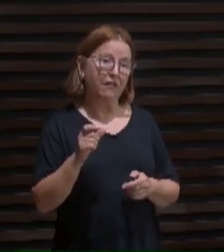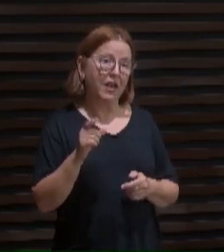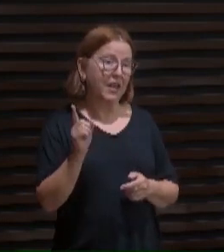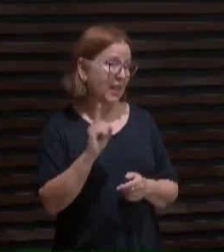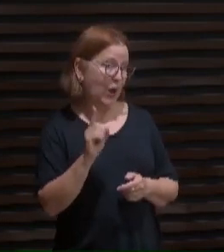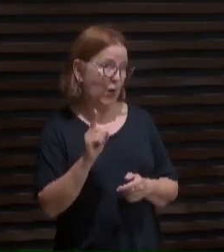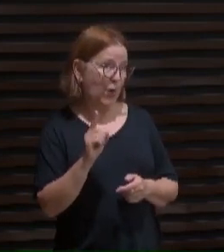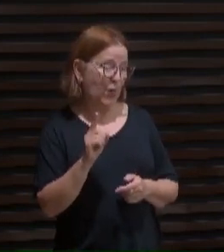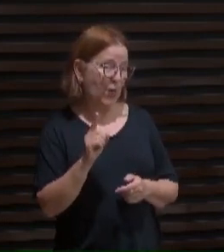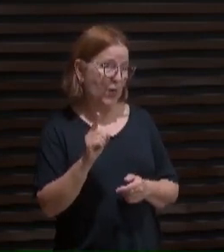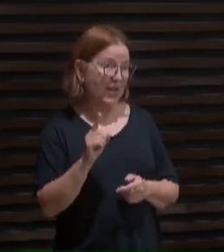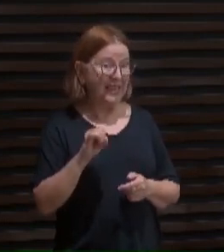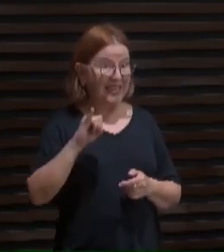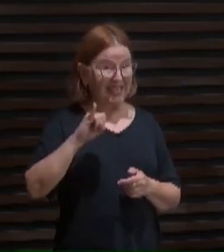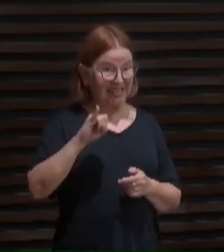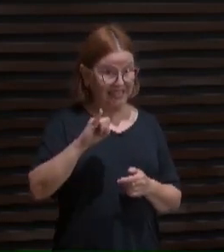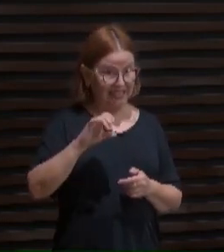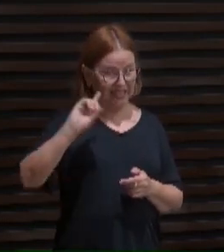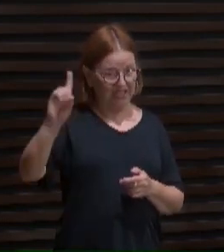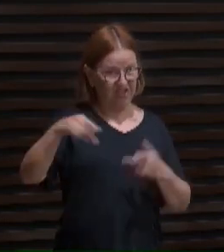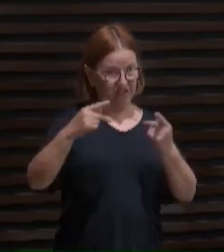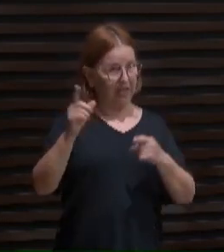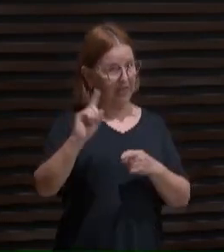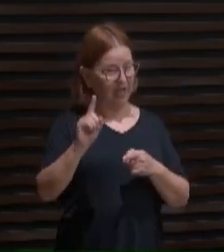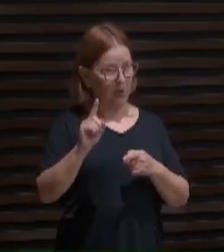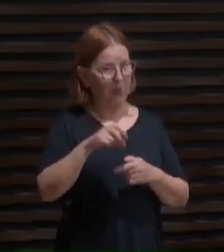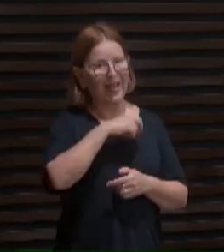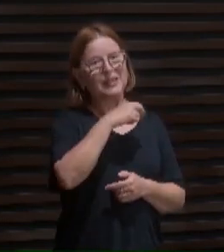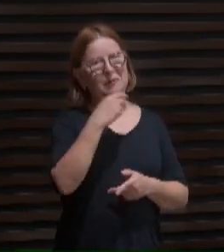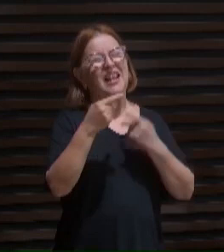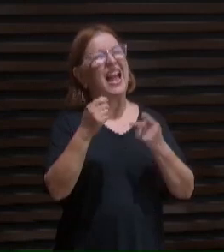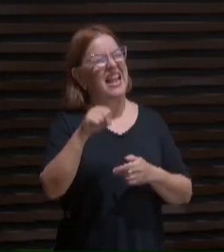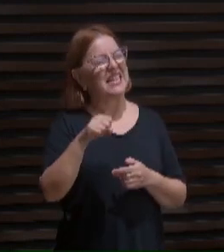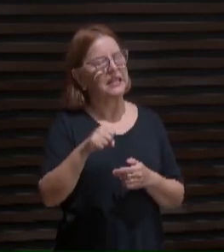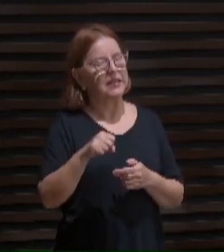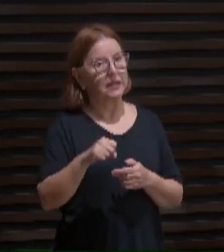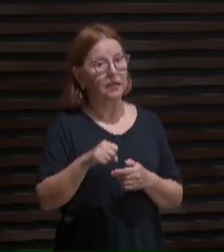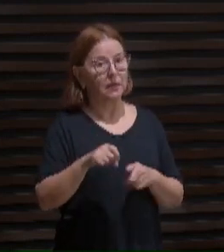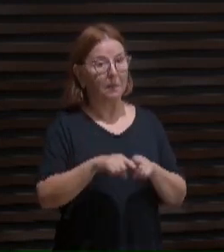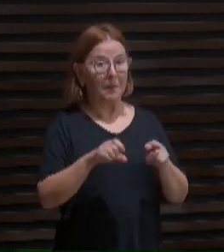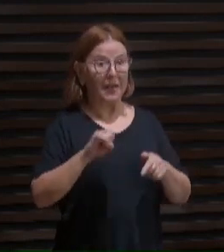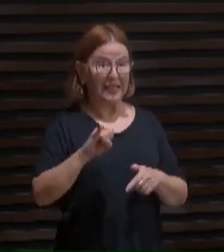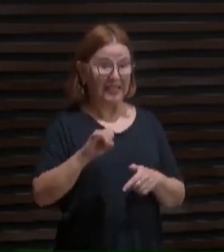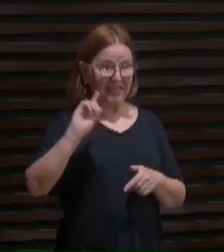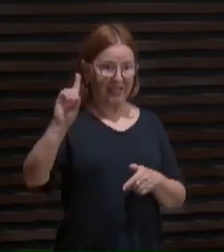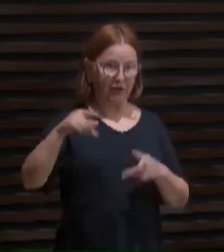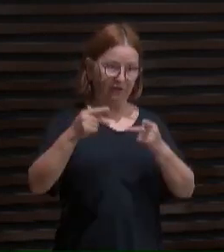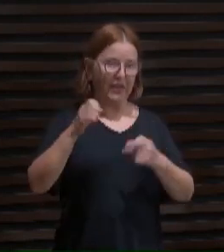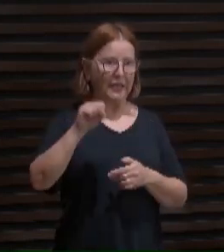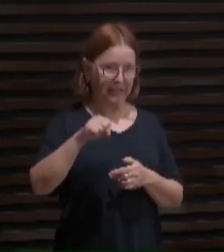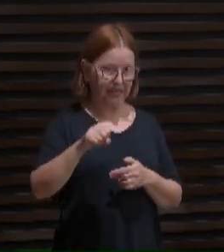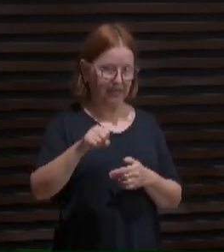Quando Deus diz não, a serpente vai dizer sim. E quando Deus diz sim, a serpente vai dizer não. É só isso.